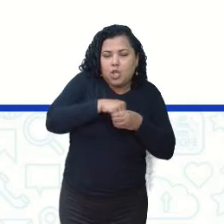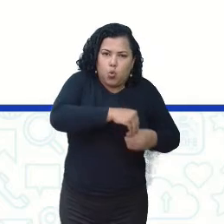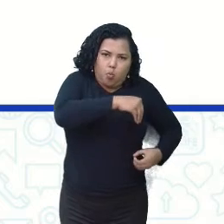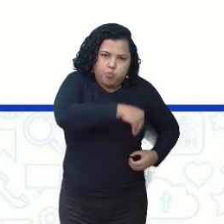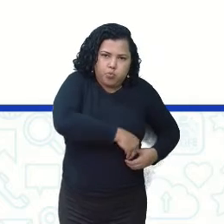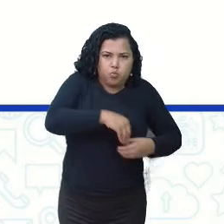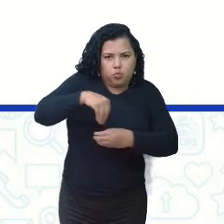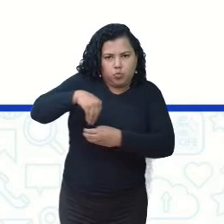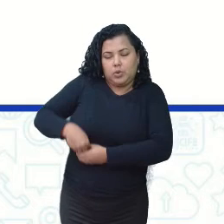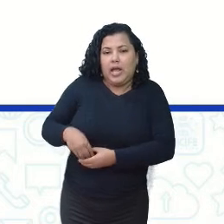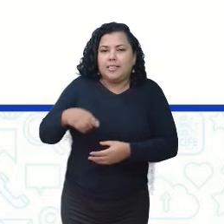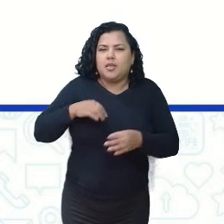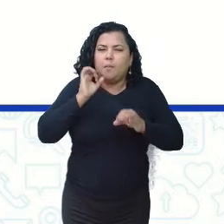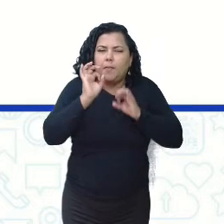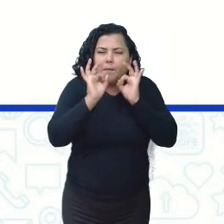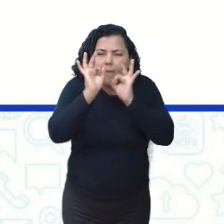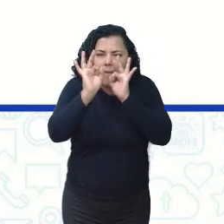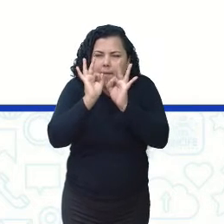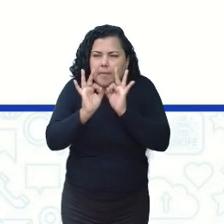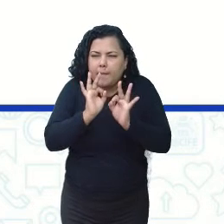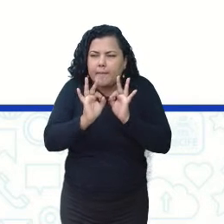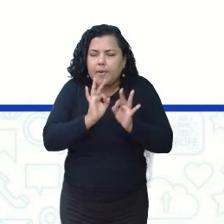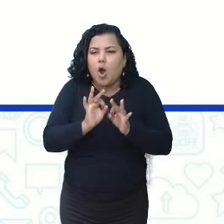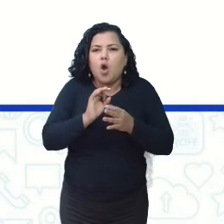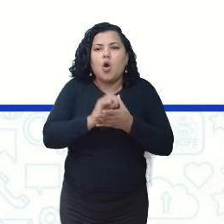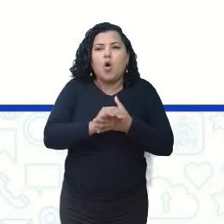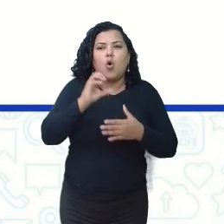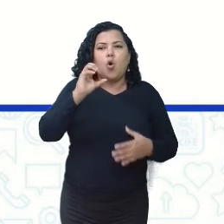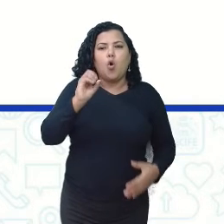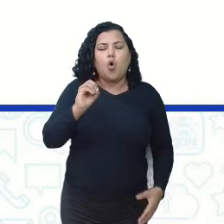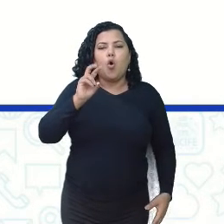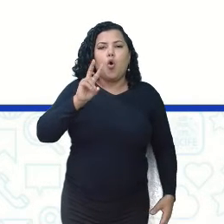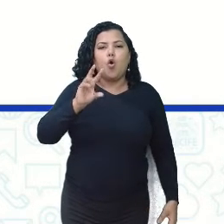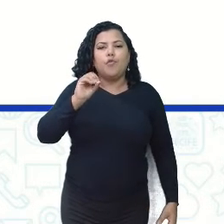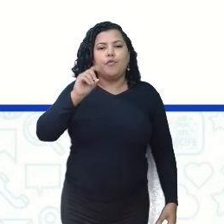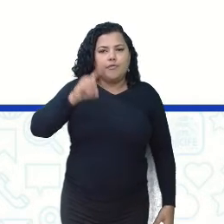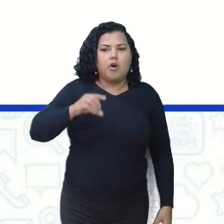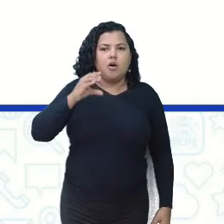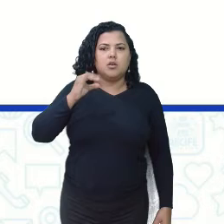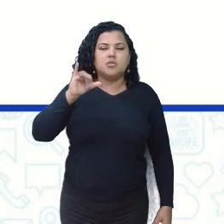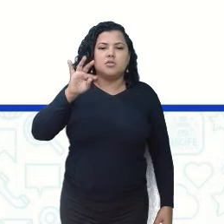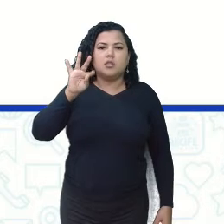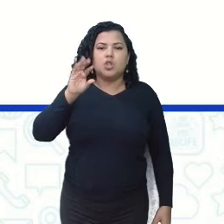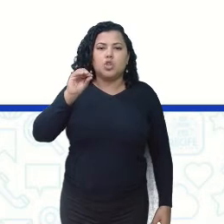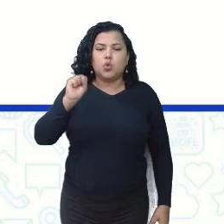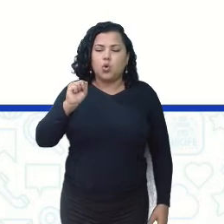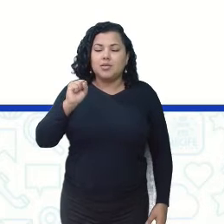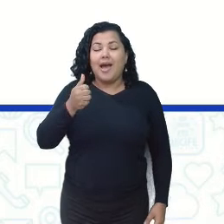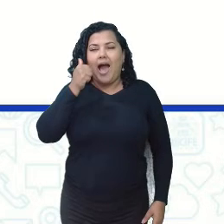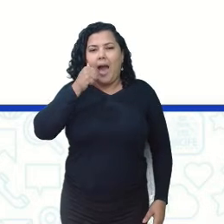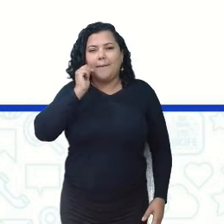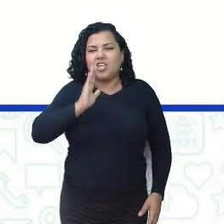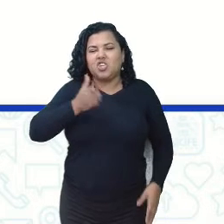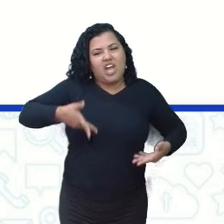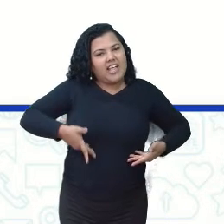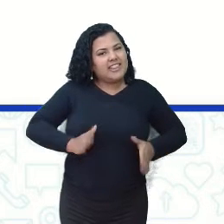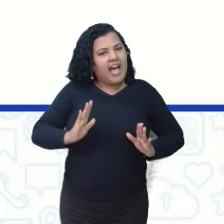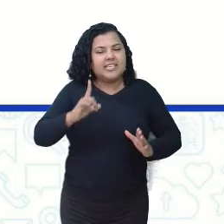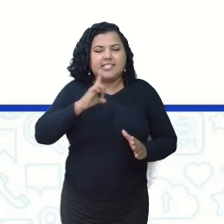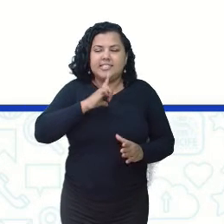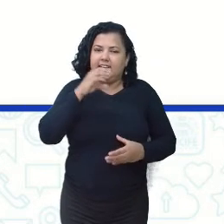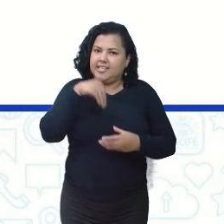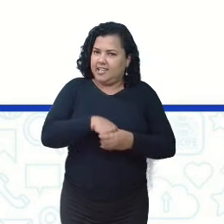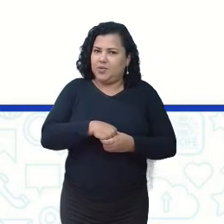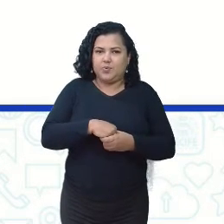ovócitos com os quais as mulheres já nascem. É bem interessante que é diferente dos meninos, nós vamos ver a